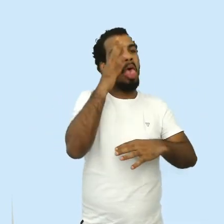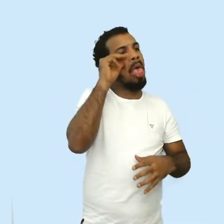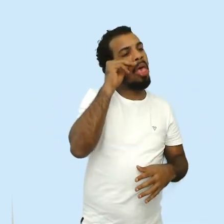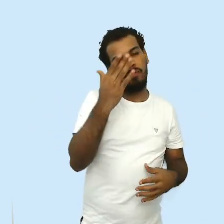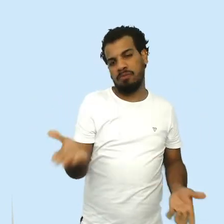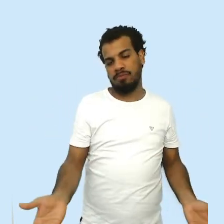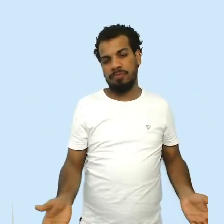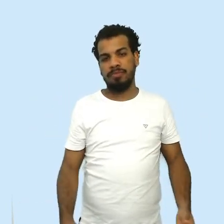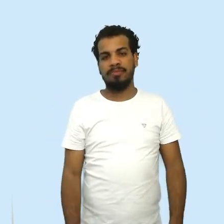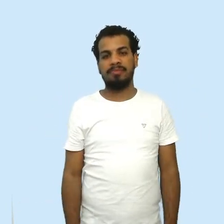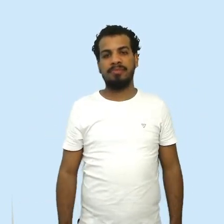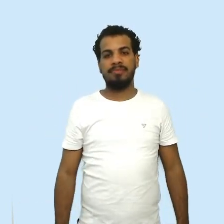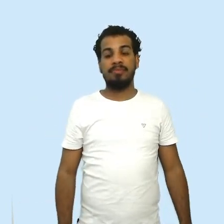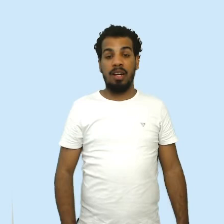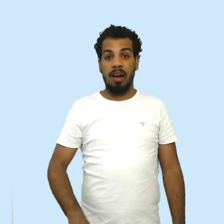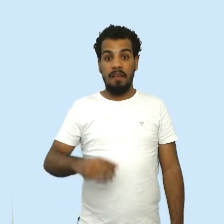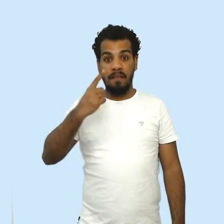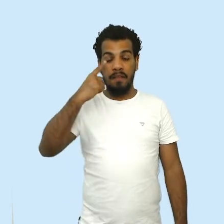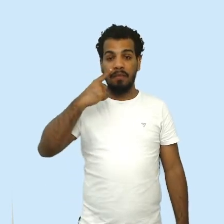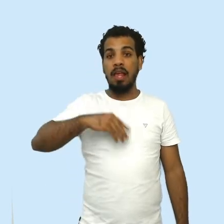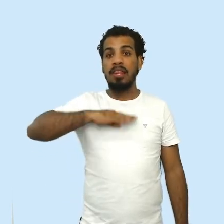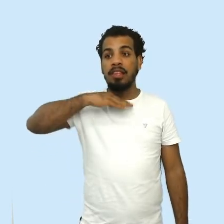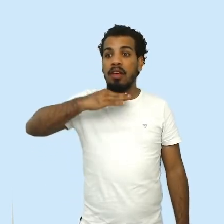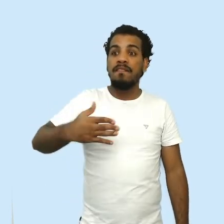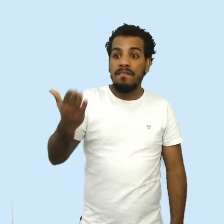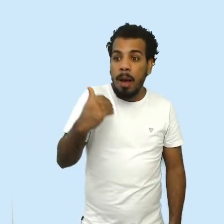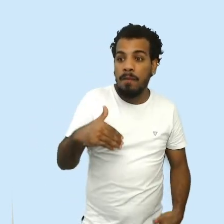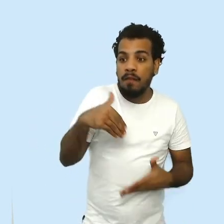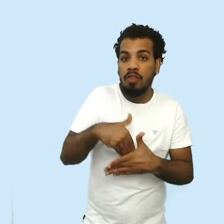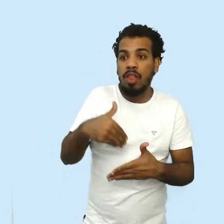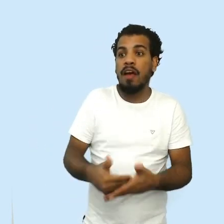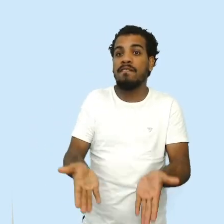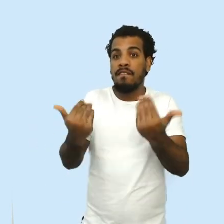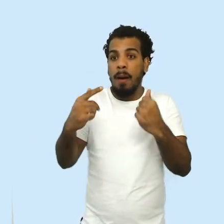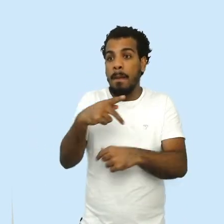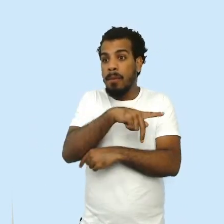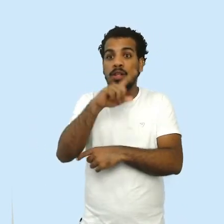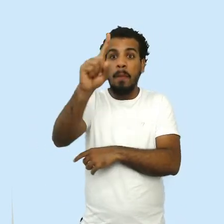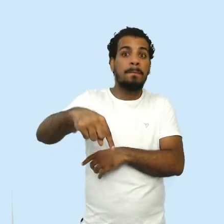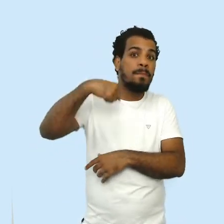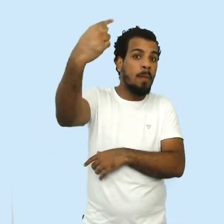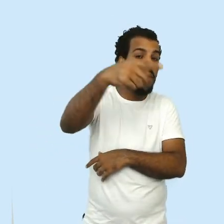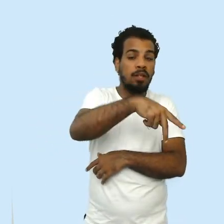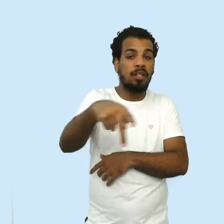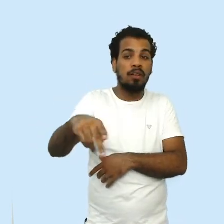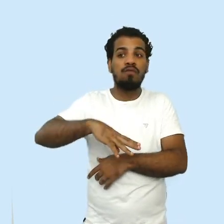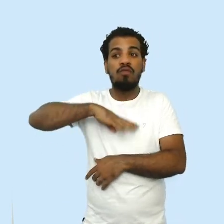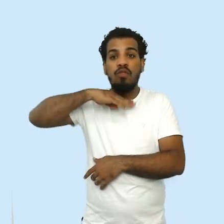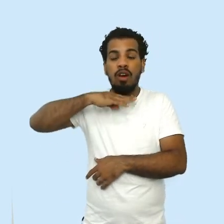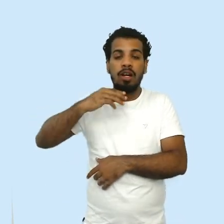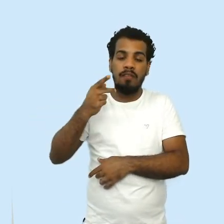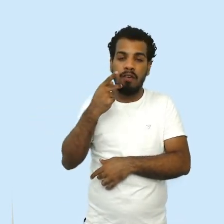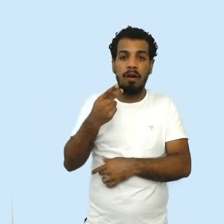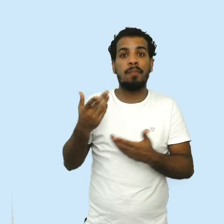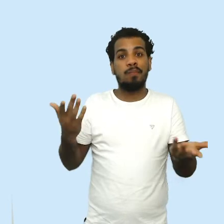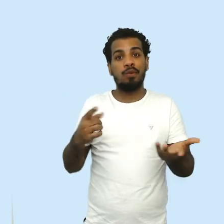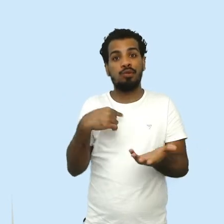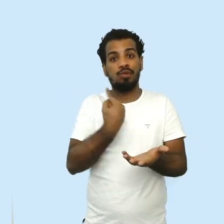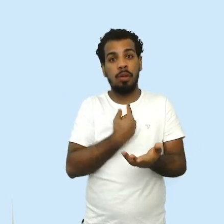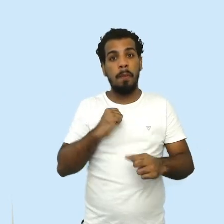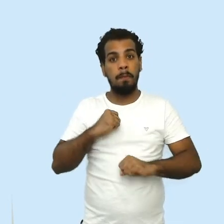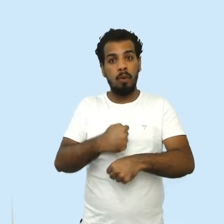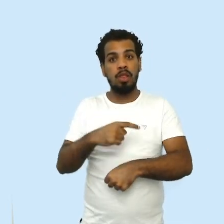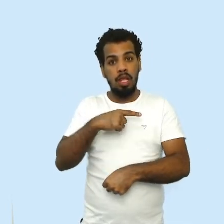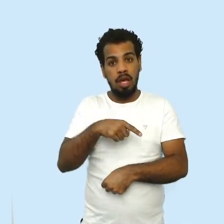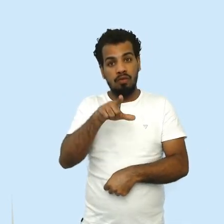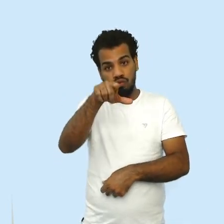Anitta falou, bora tirar o título de eleitor, bora votar para escolher quem é o presidente da República, porque a gente tem esse poder nas mãos de escolher